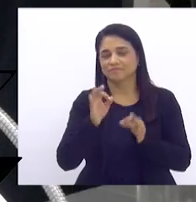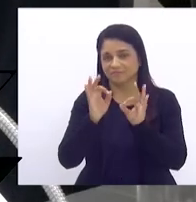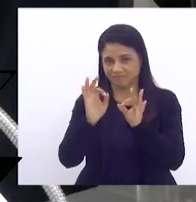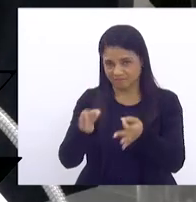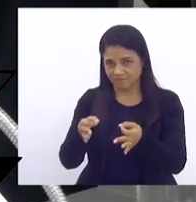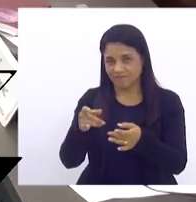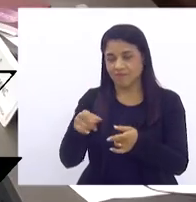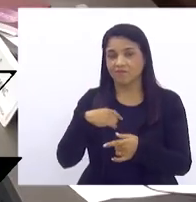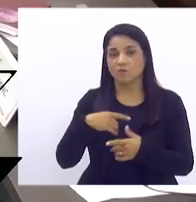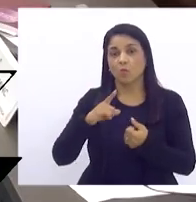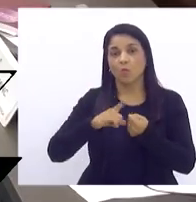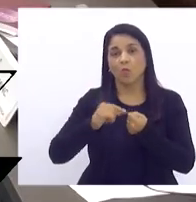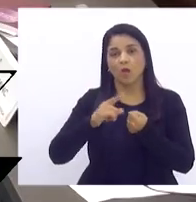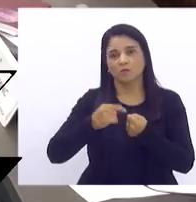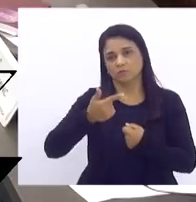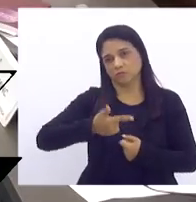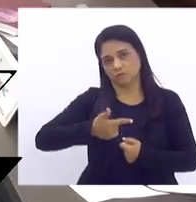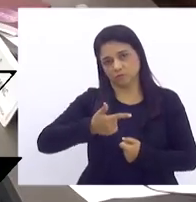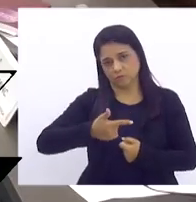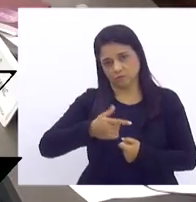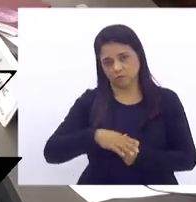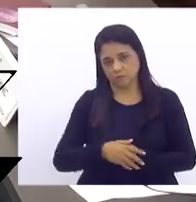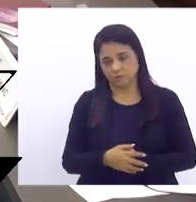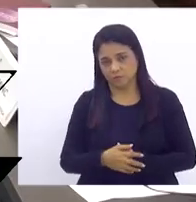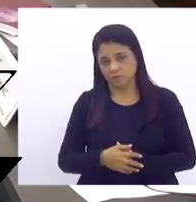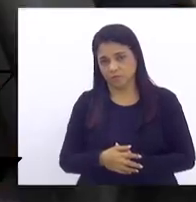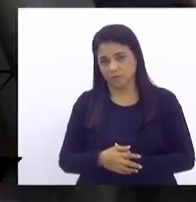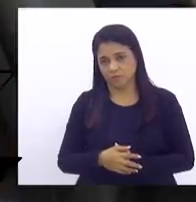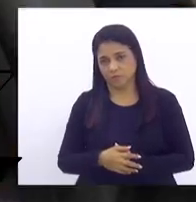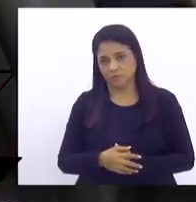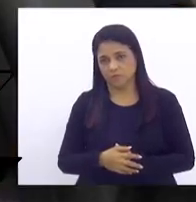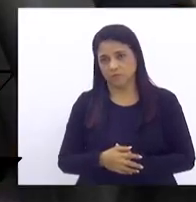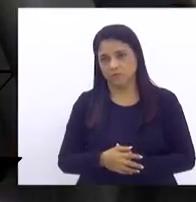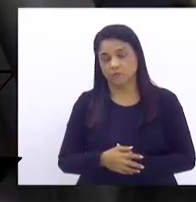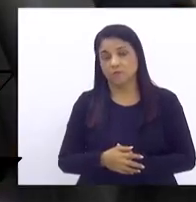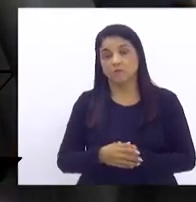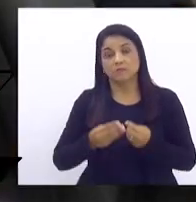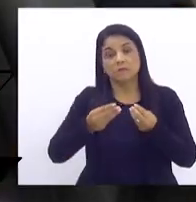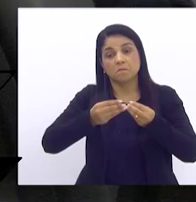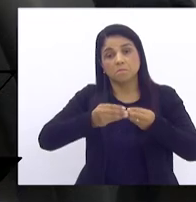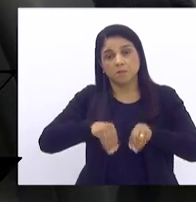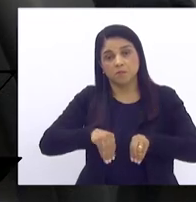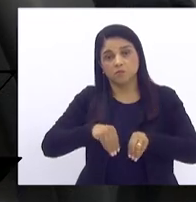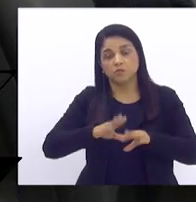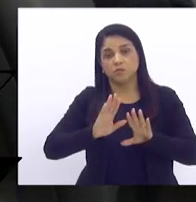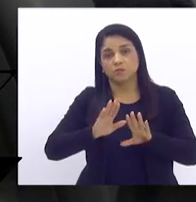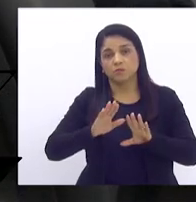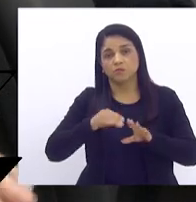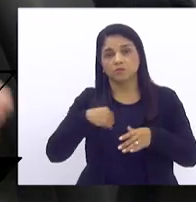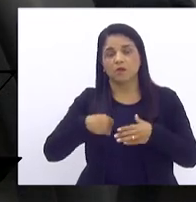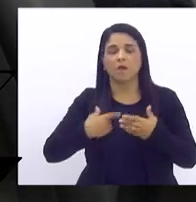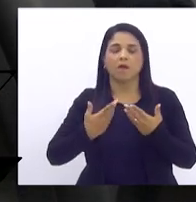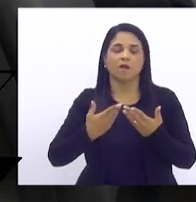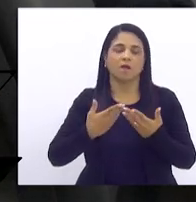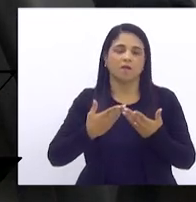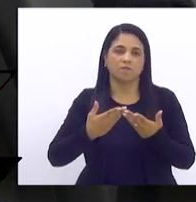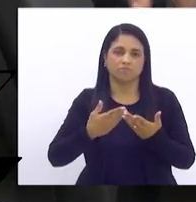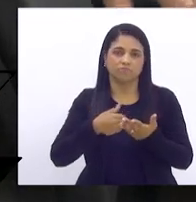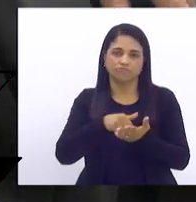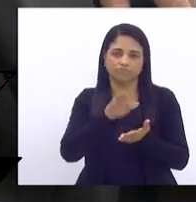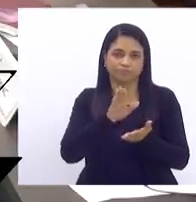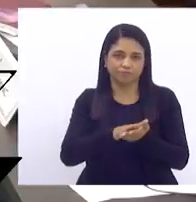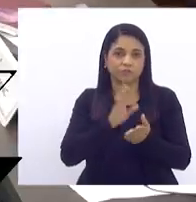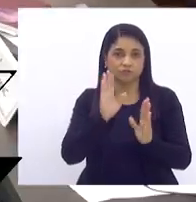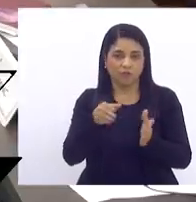ele mexeu no artigo 2º. Não, está lá. Sem prejuízo da multa prevista no artigo 2º. Perfeito. Está totalmente